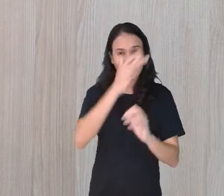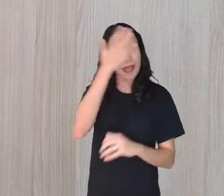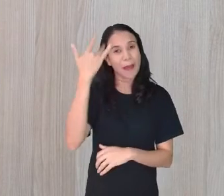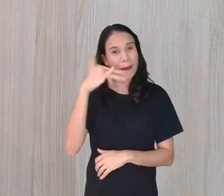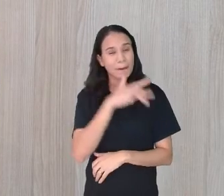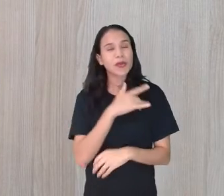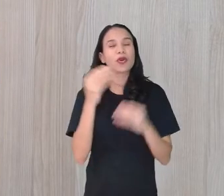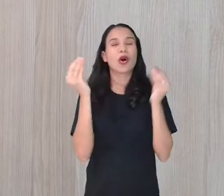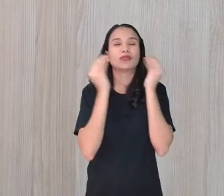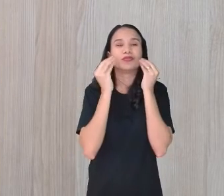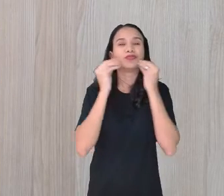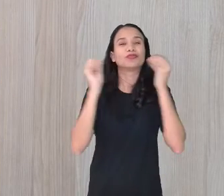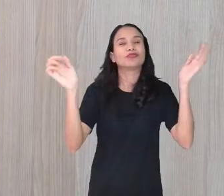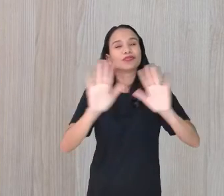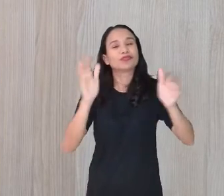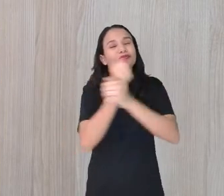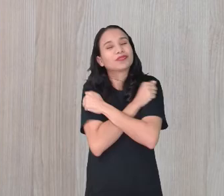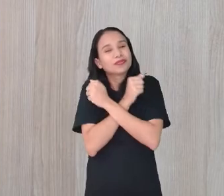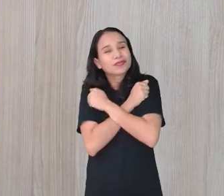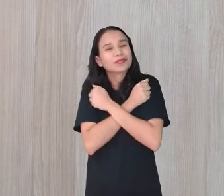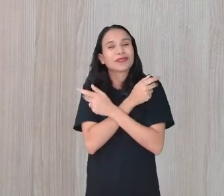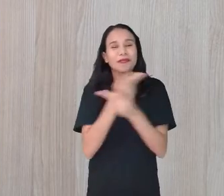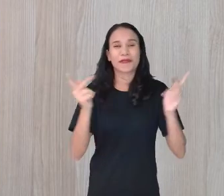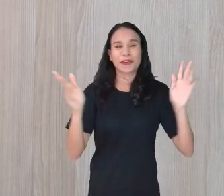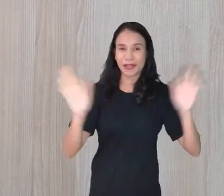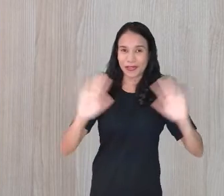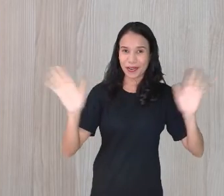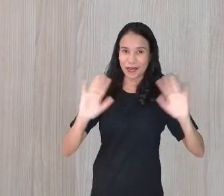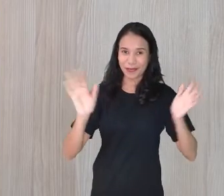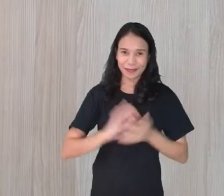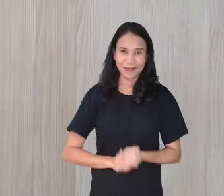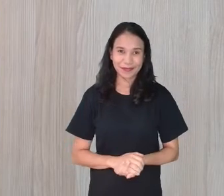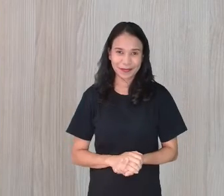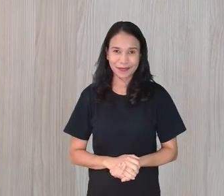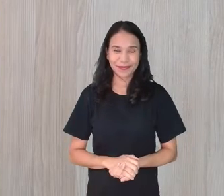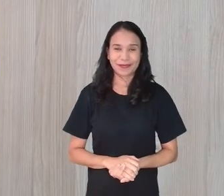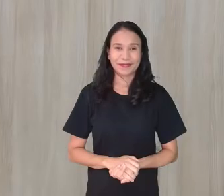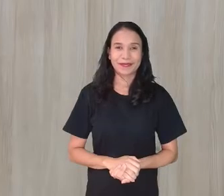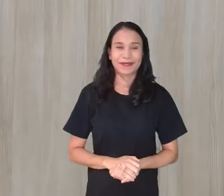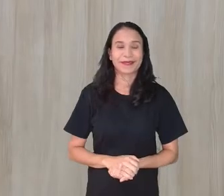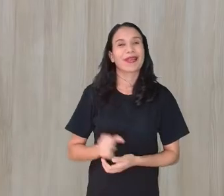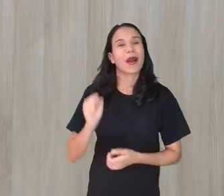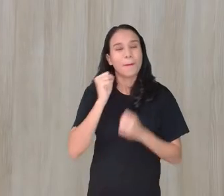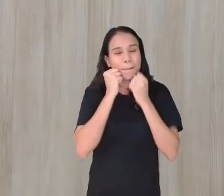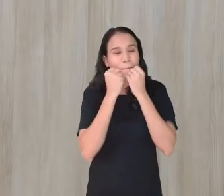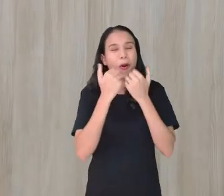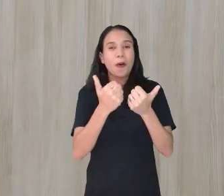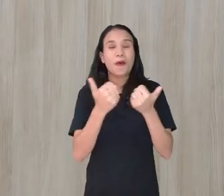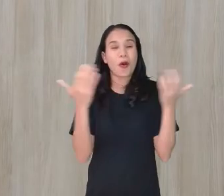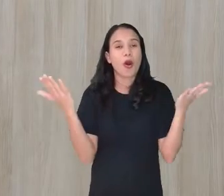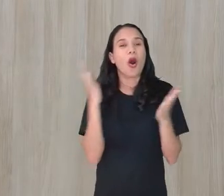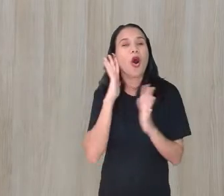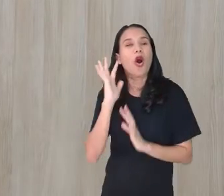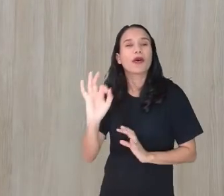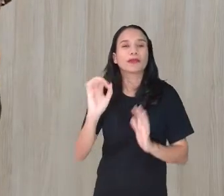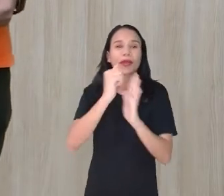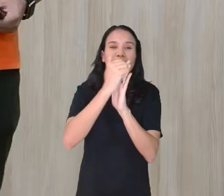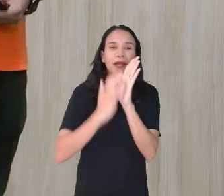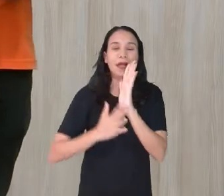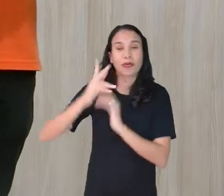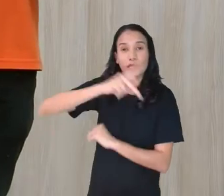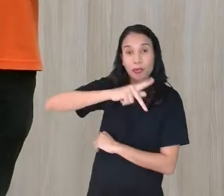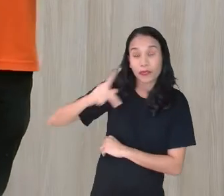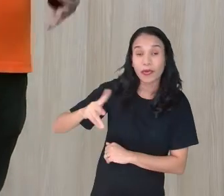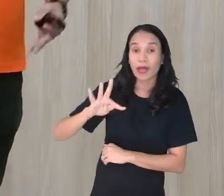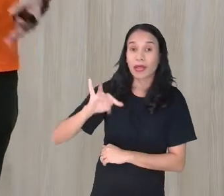me despedi aqui de vocês, um abração, tchau, tchau e até a próxima. Vai lá, Pedro. Show de bola. Ótima atividade aí do professor Tiago,